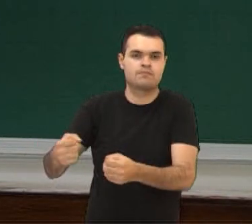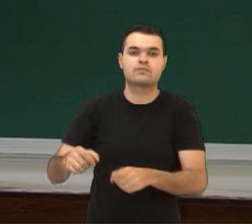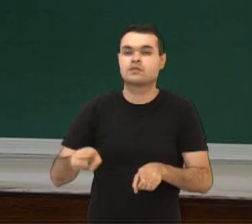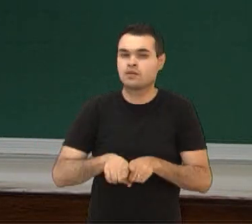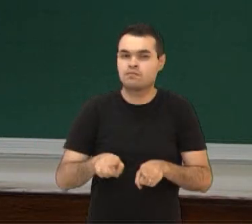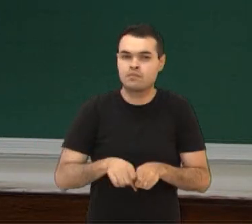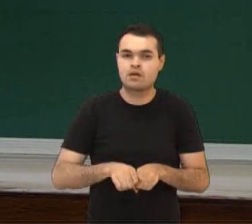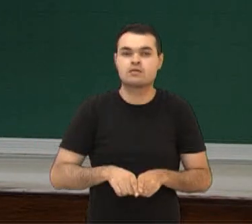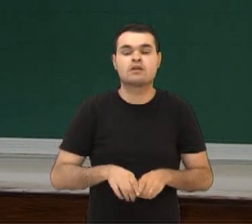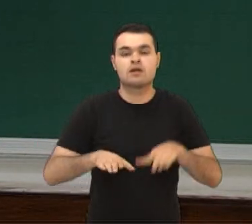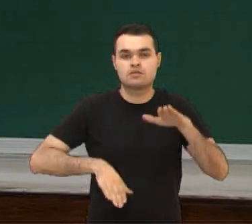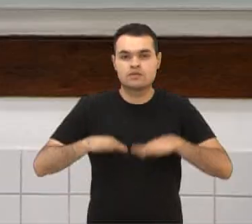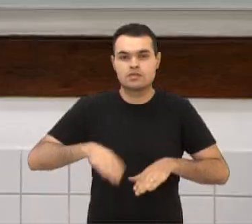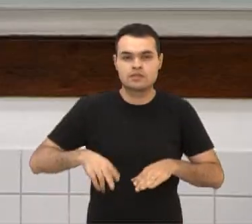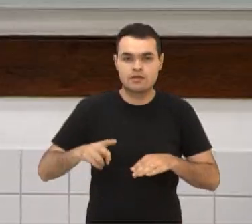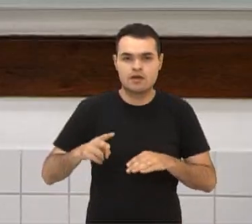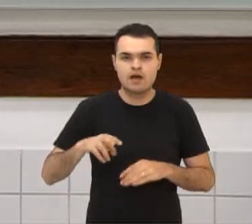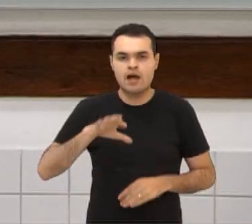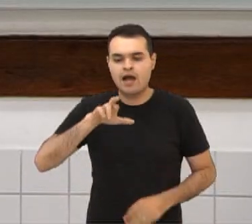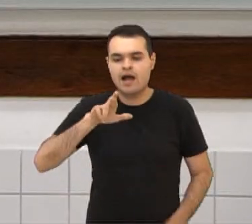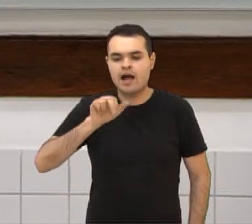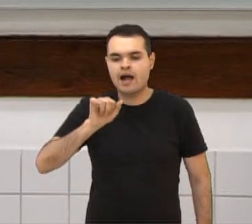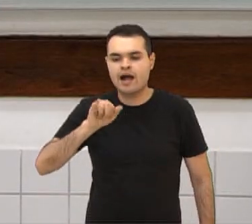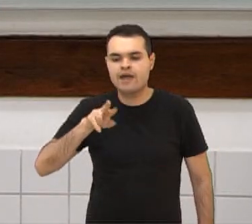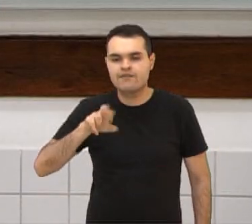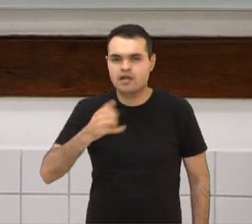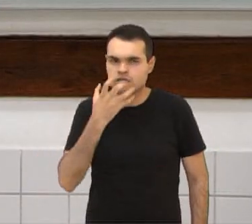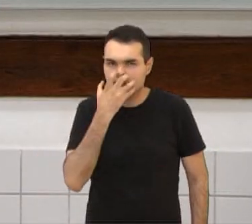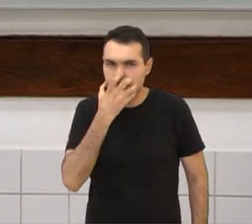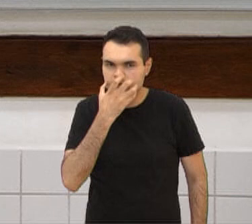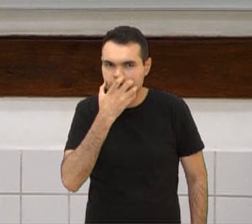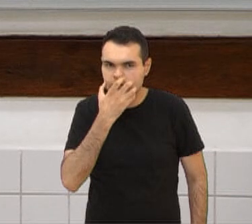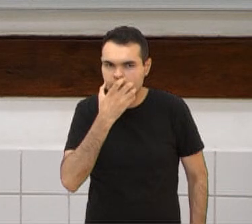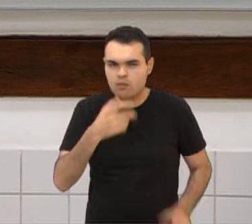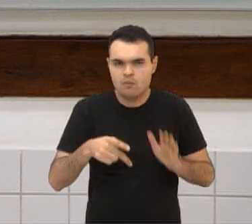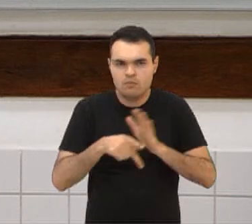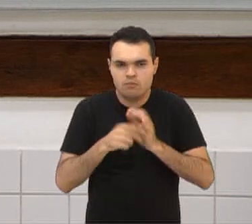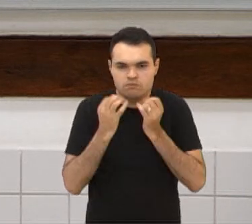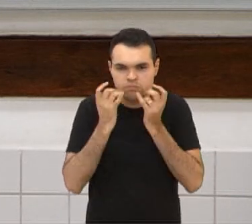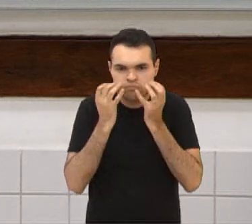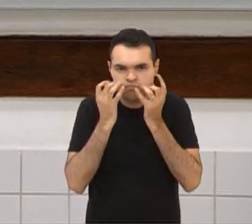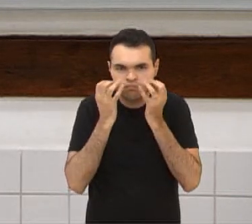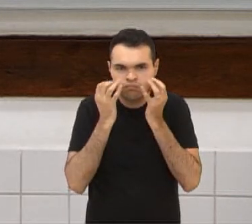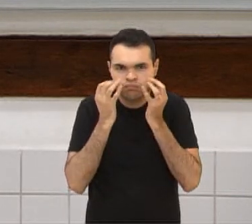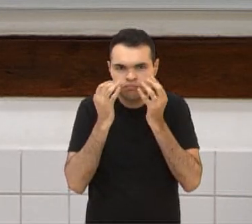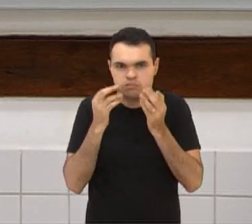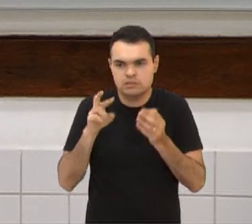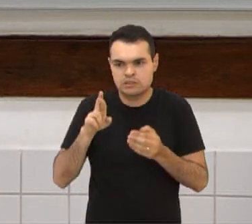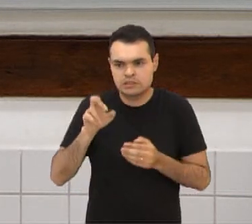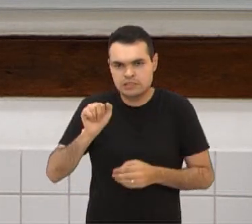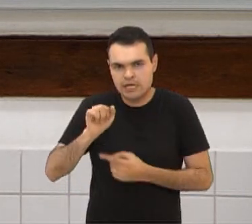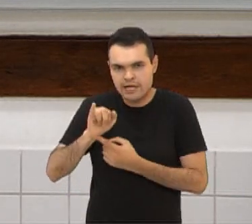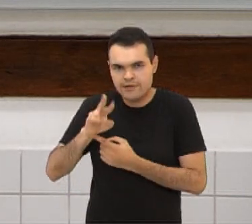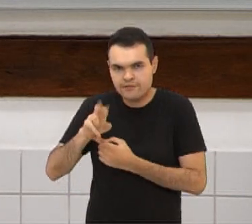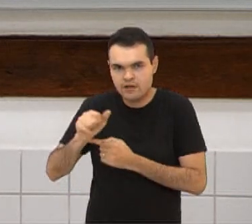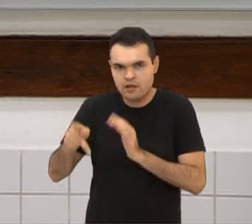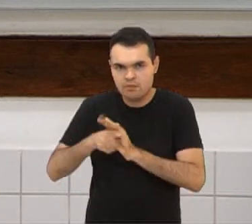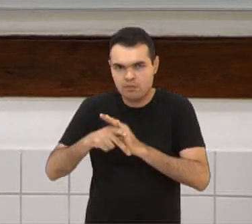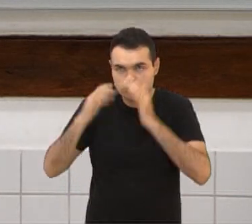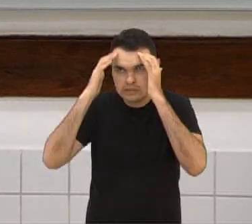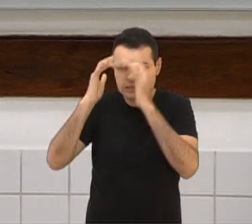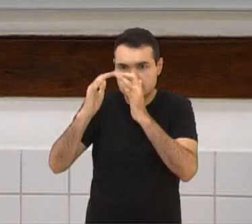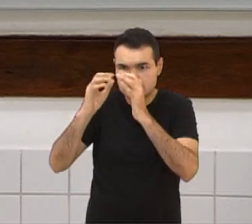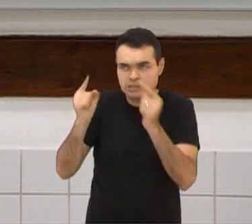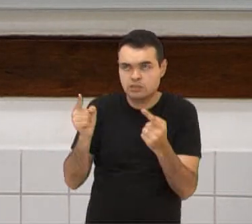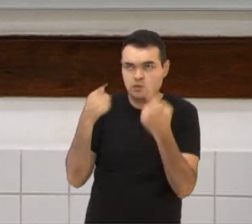como a raiva. Por que raiva? A raiva é uma doença grave, que atinge o sistema nervoso. Qualquer doença que atinge o sistema nervoso, a